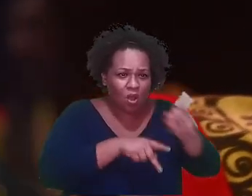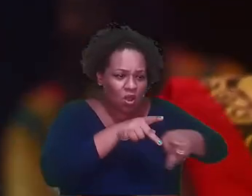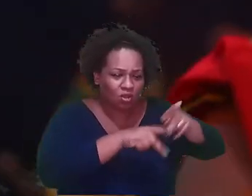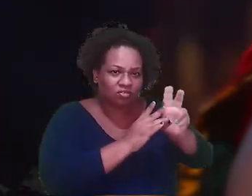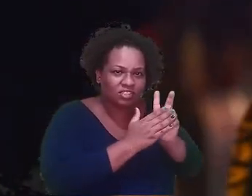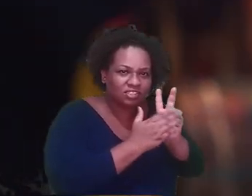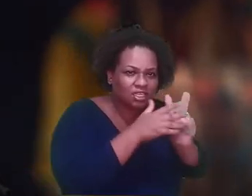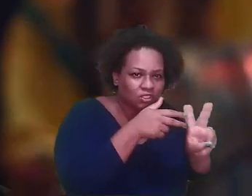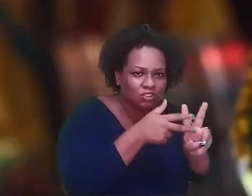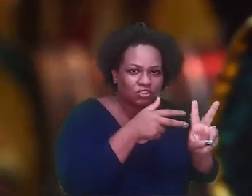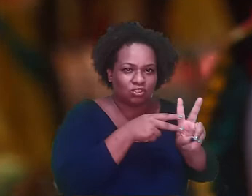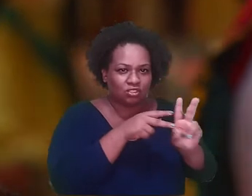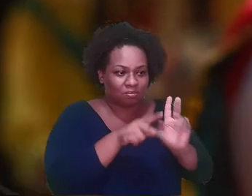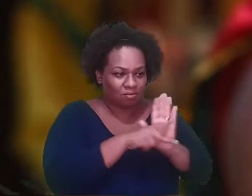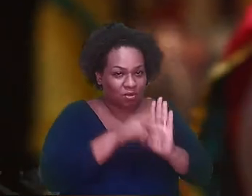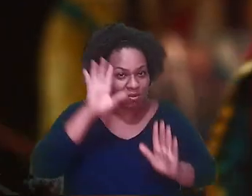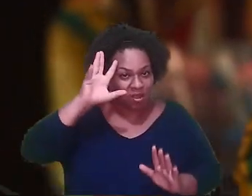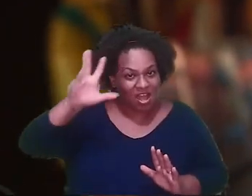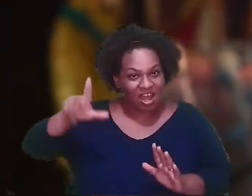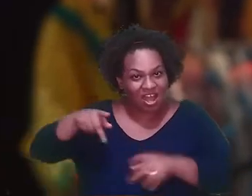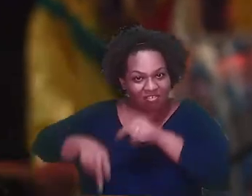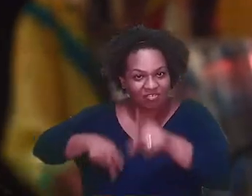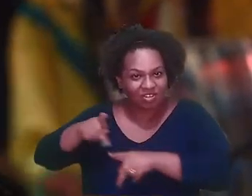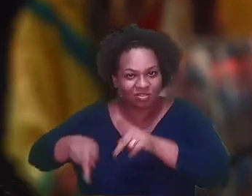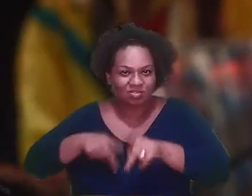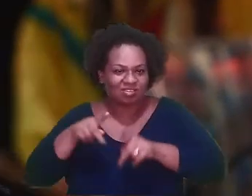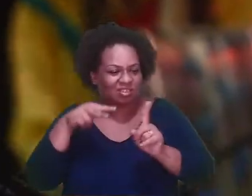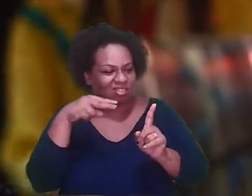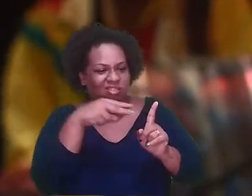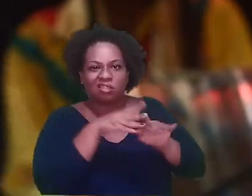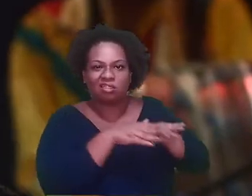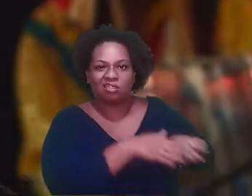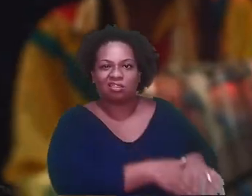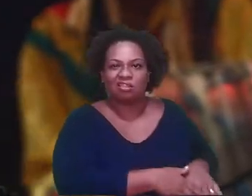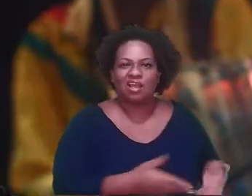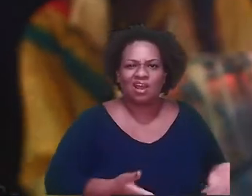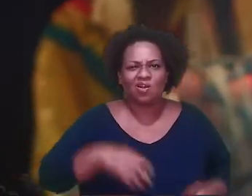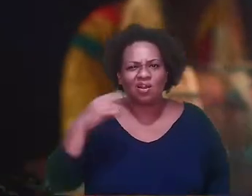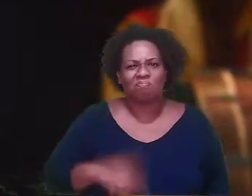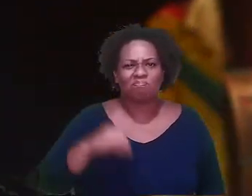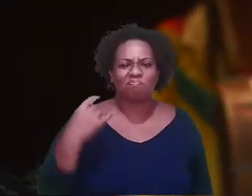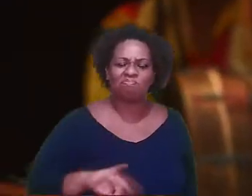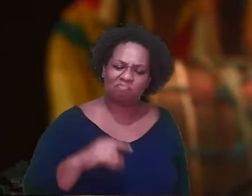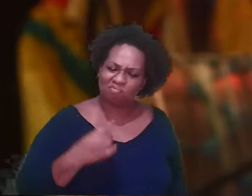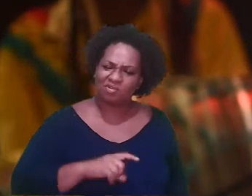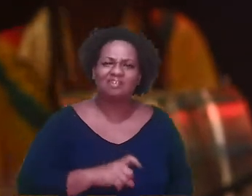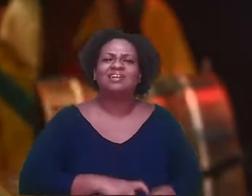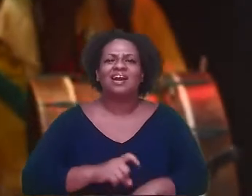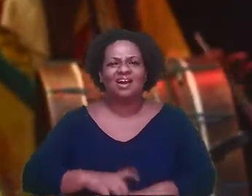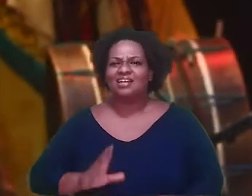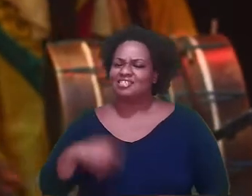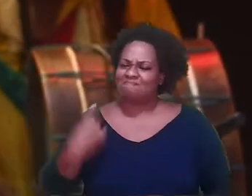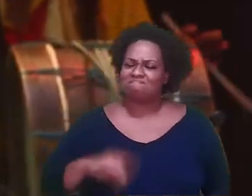povos de matriz africana. Tá na hora do pau comer. Tá na hora